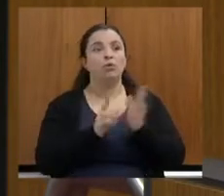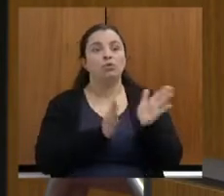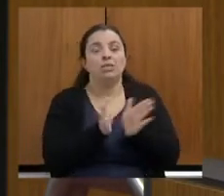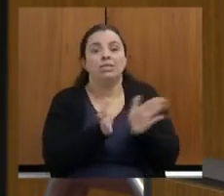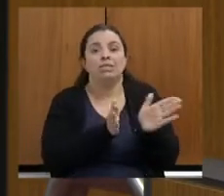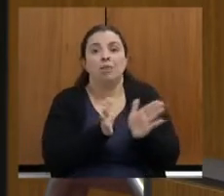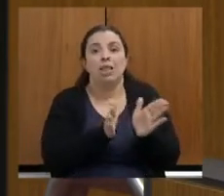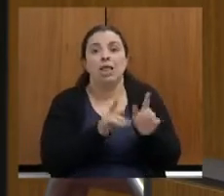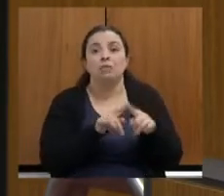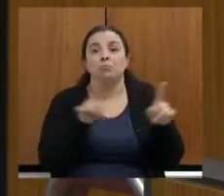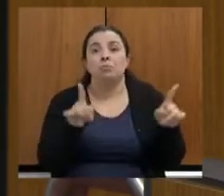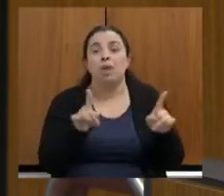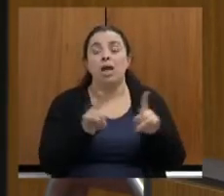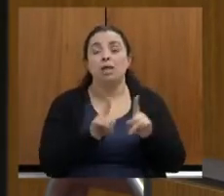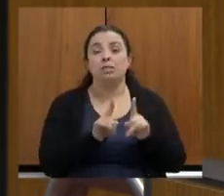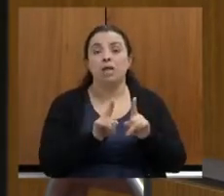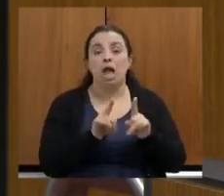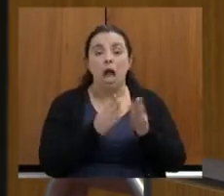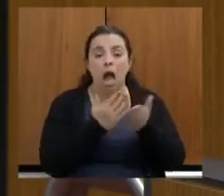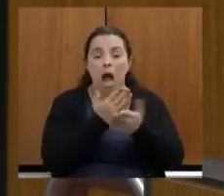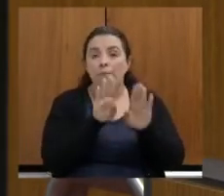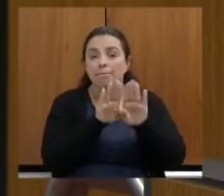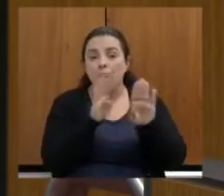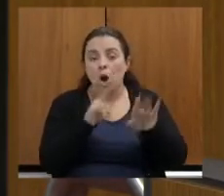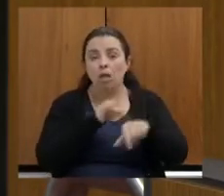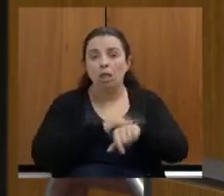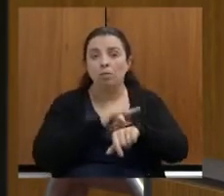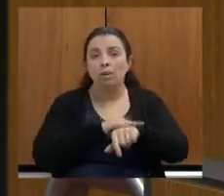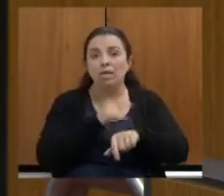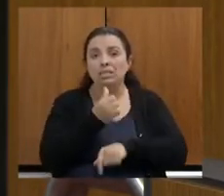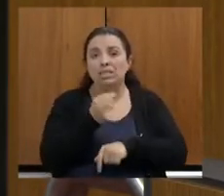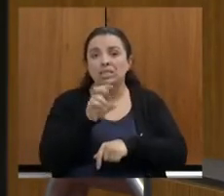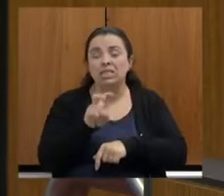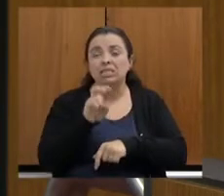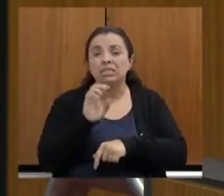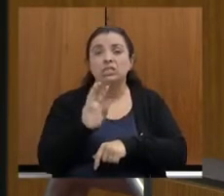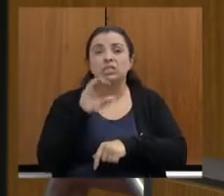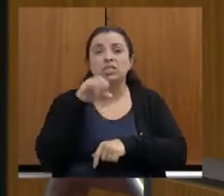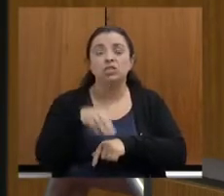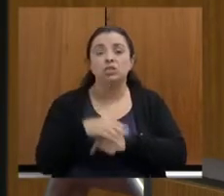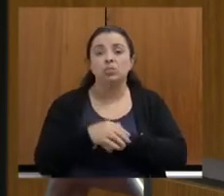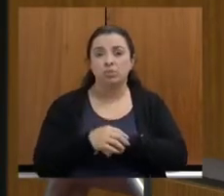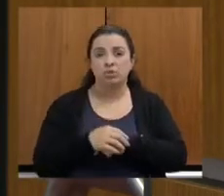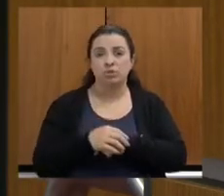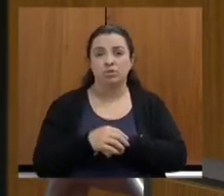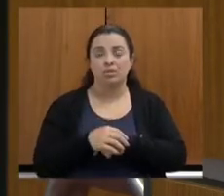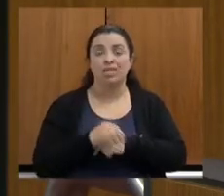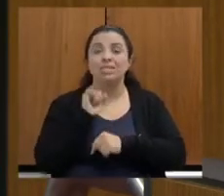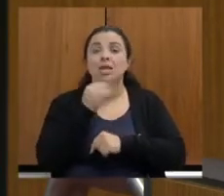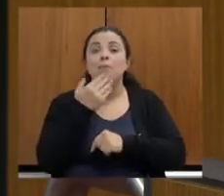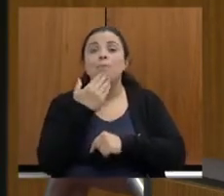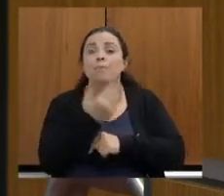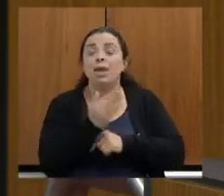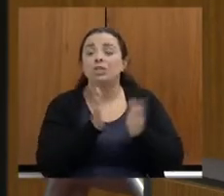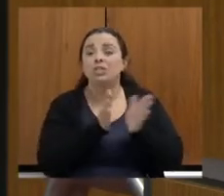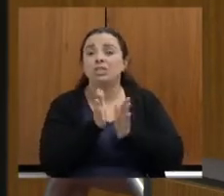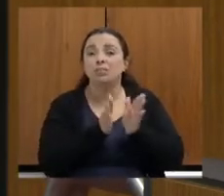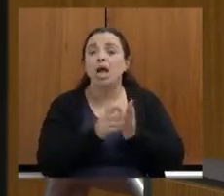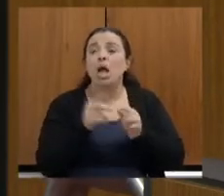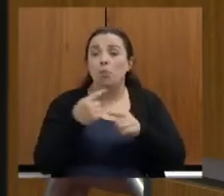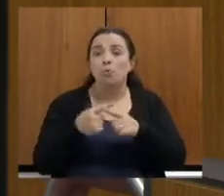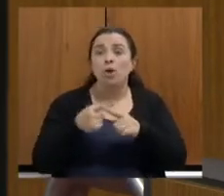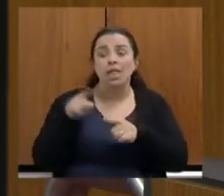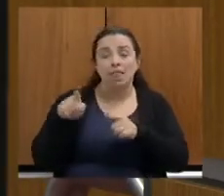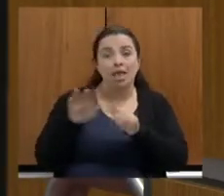cm o box quando você pede uma coisa que você civilidade é Porque de fato alguém vai precisar é um